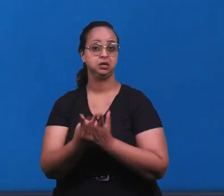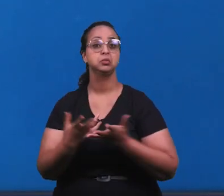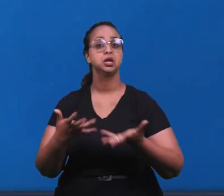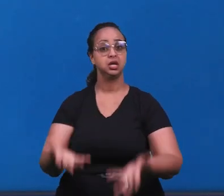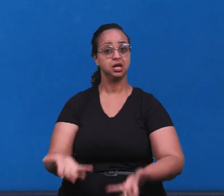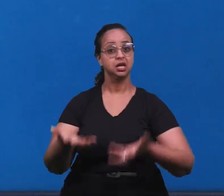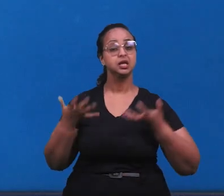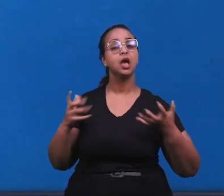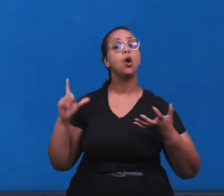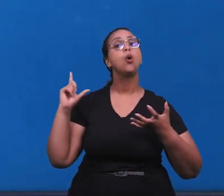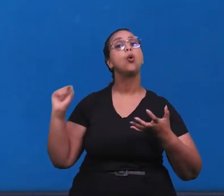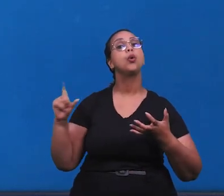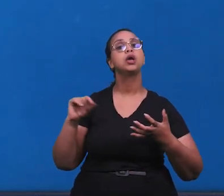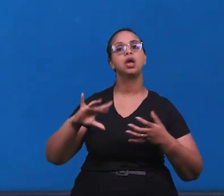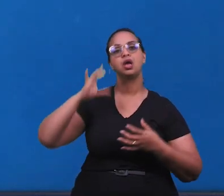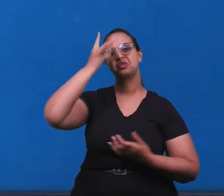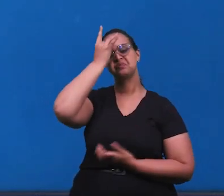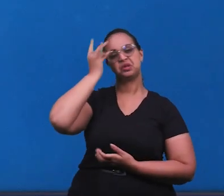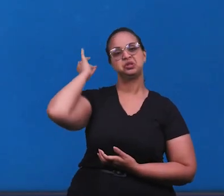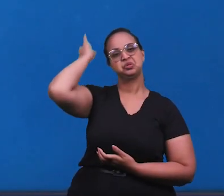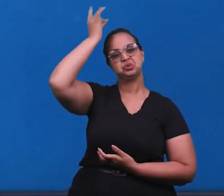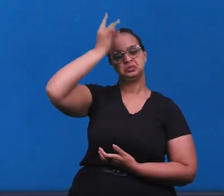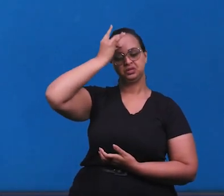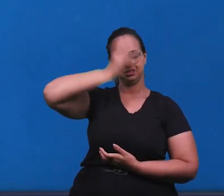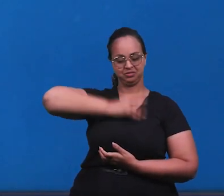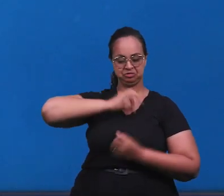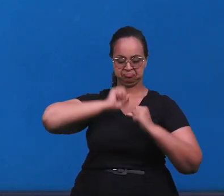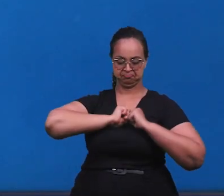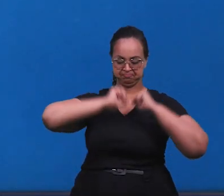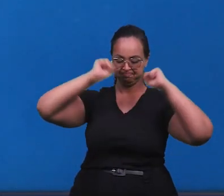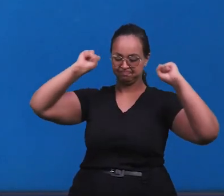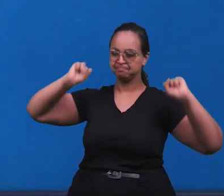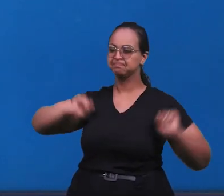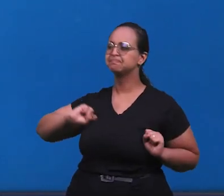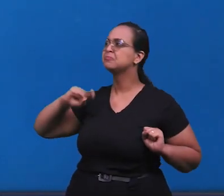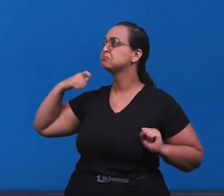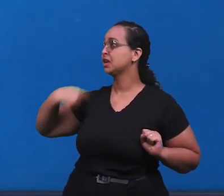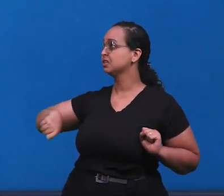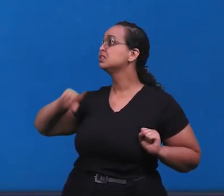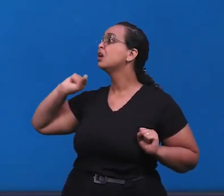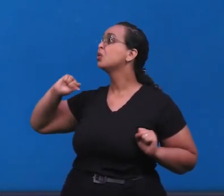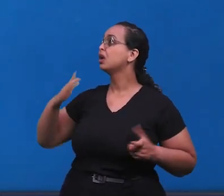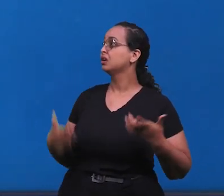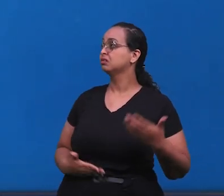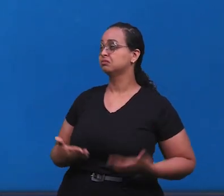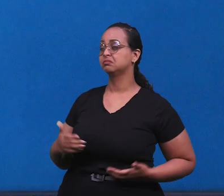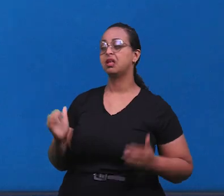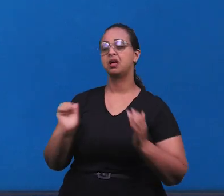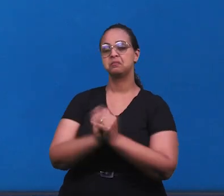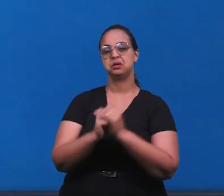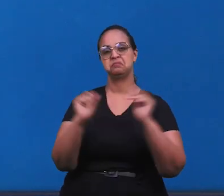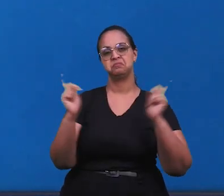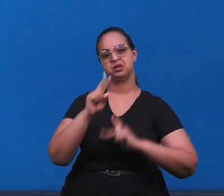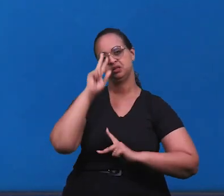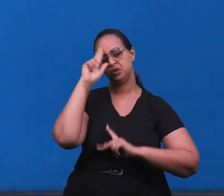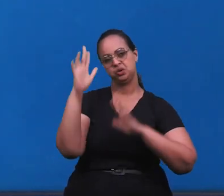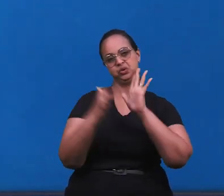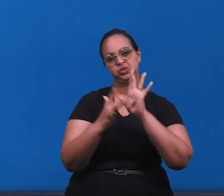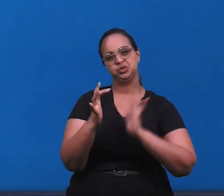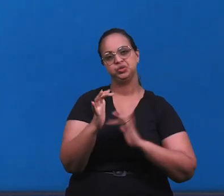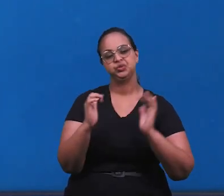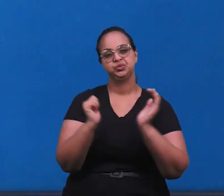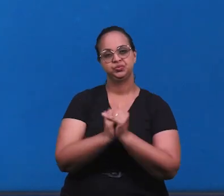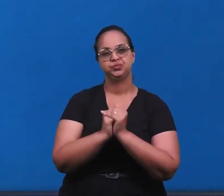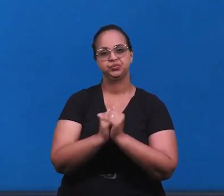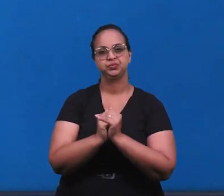essa voz é aquele que diz: ouça o que o Espírito diz às igrejas. Amém. A paz do Senhor. Foi a